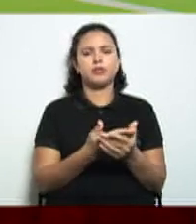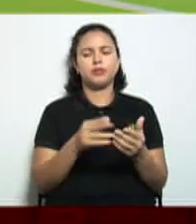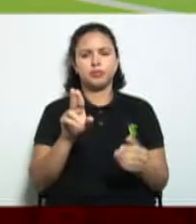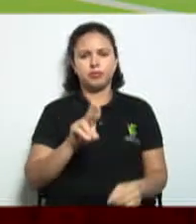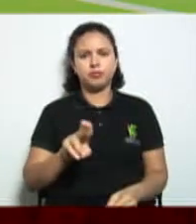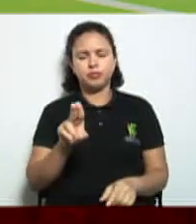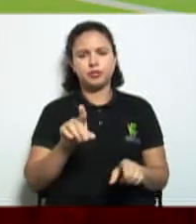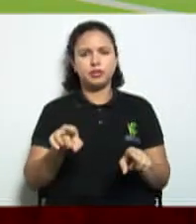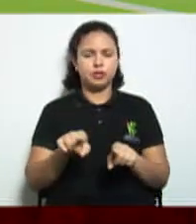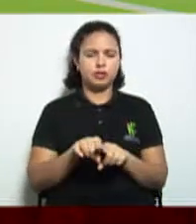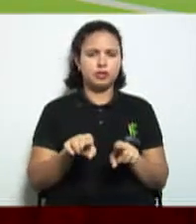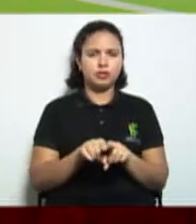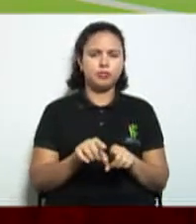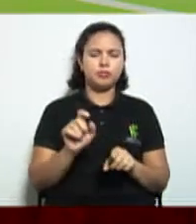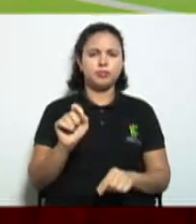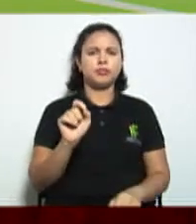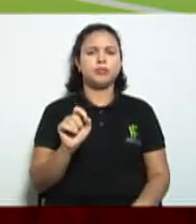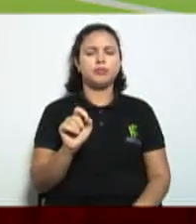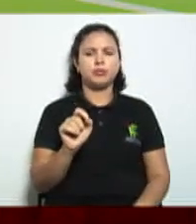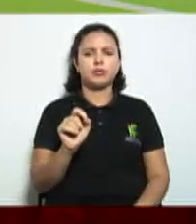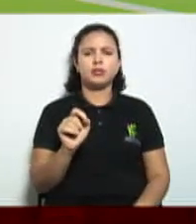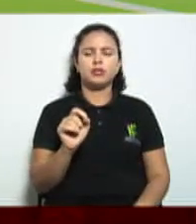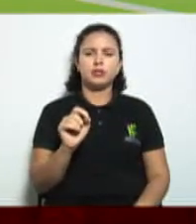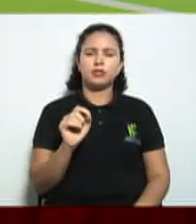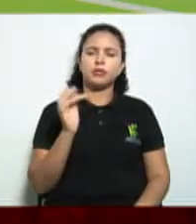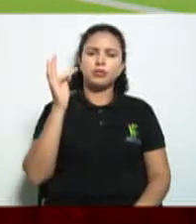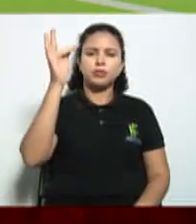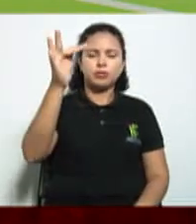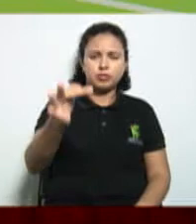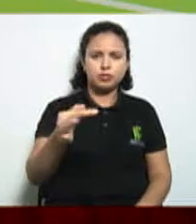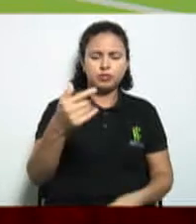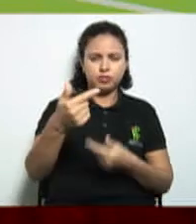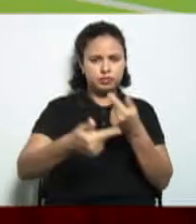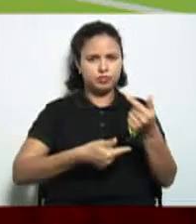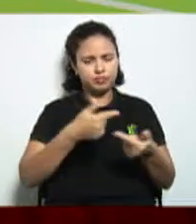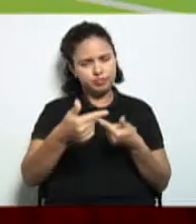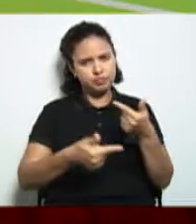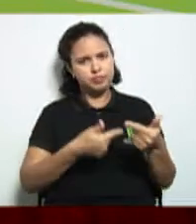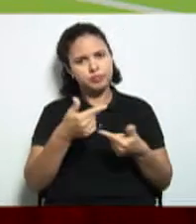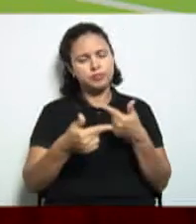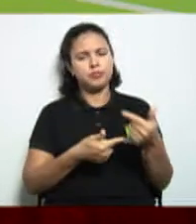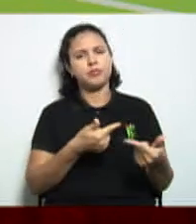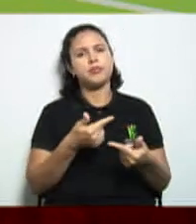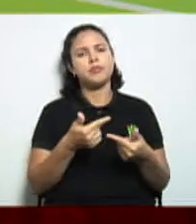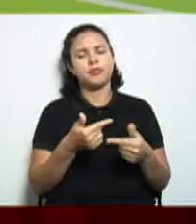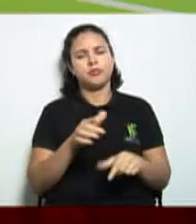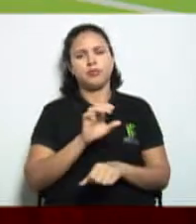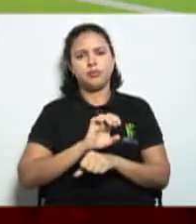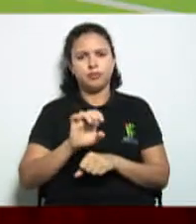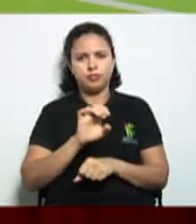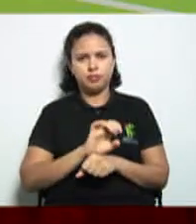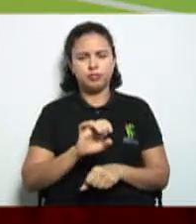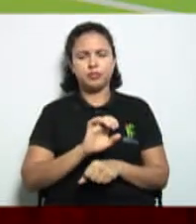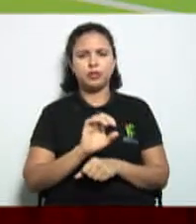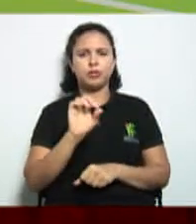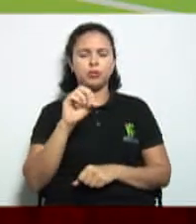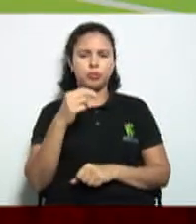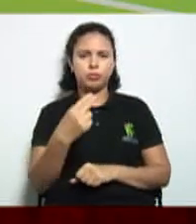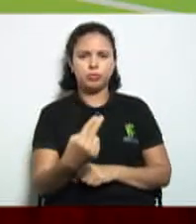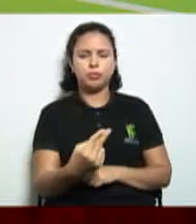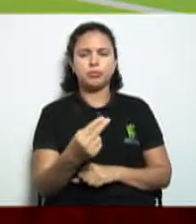também quando estivermos trabalhando. Então, futuramente, quando vocês estiverem no estágio ou virem a